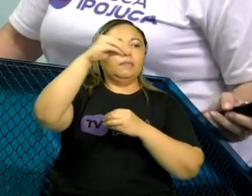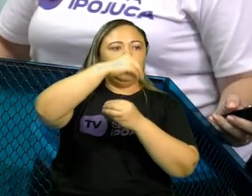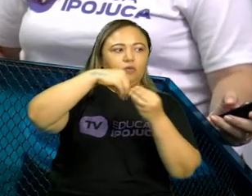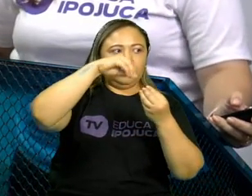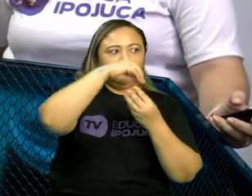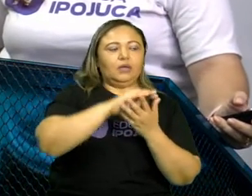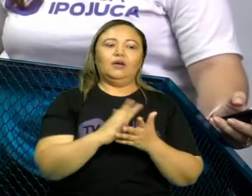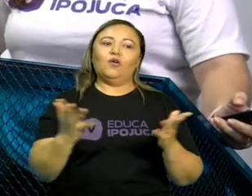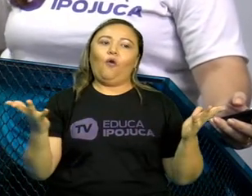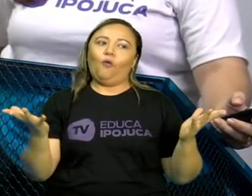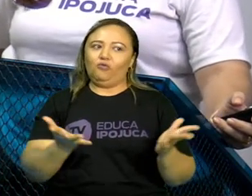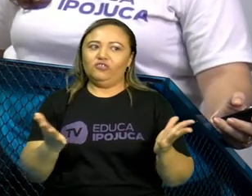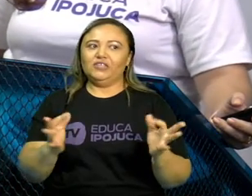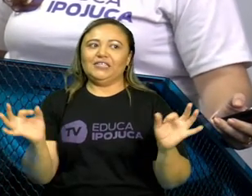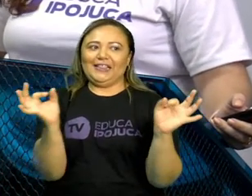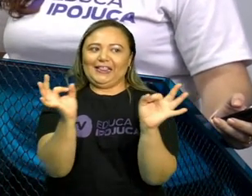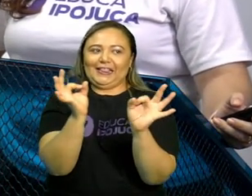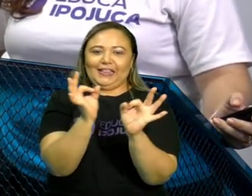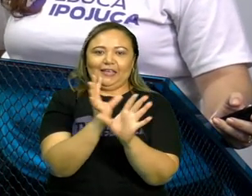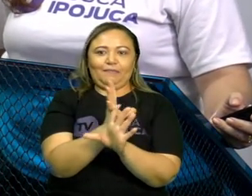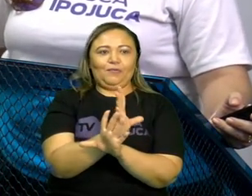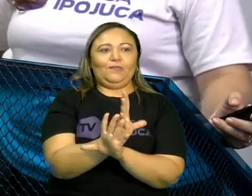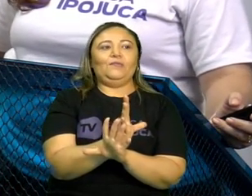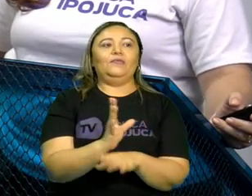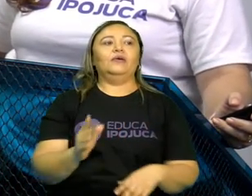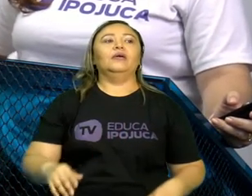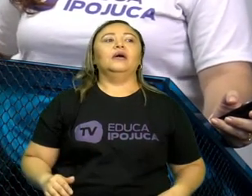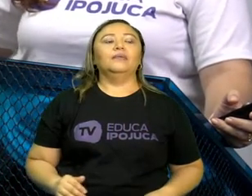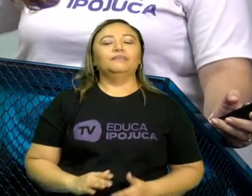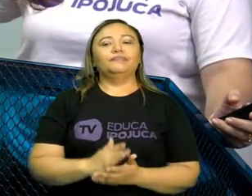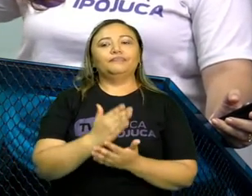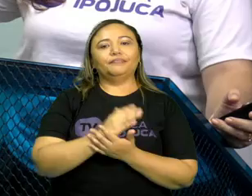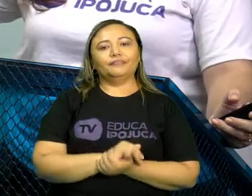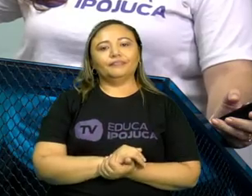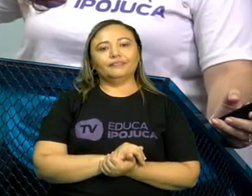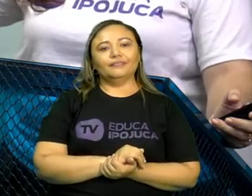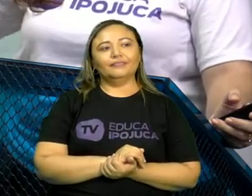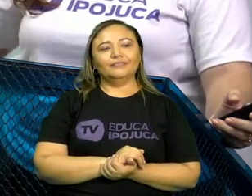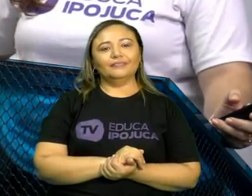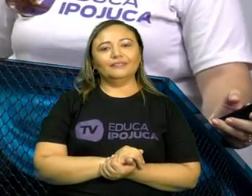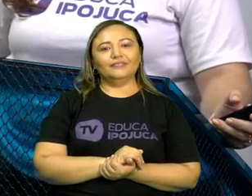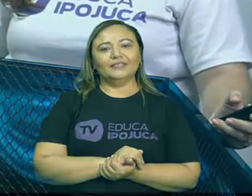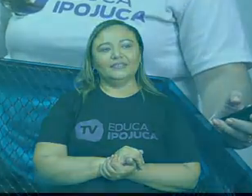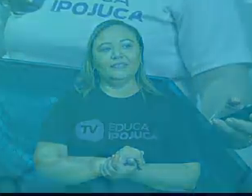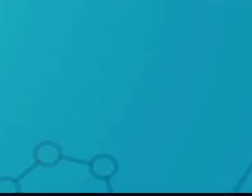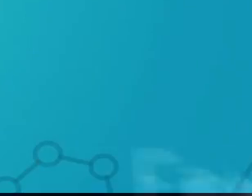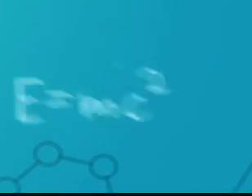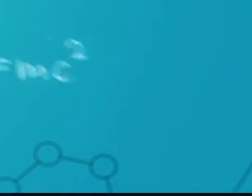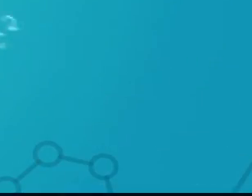E por hoje é só. Muito obrigada e até a próxima aula. Tchau, tchau!